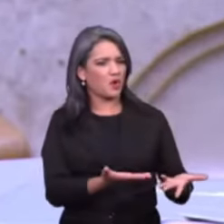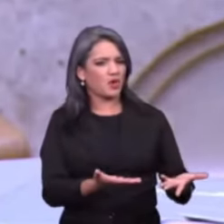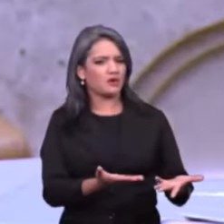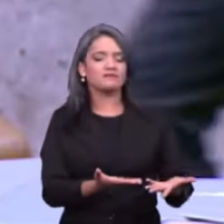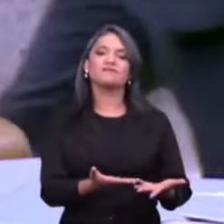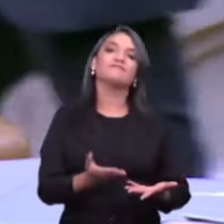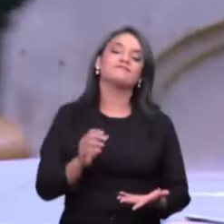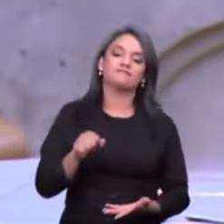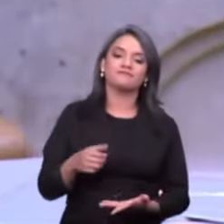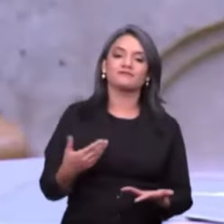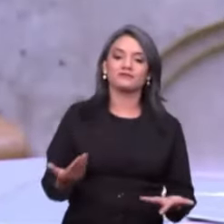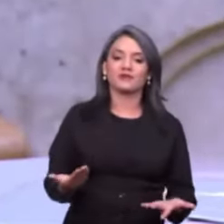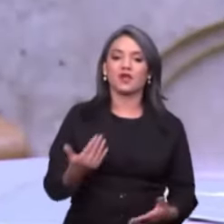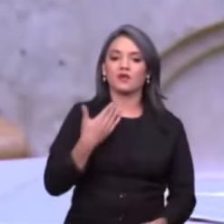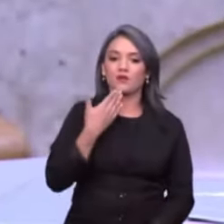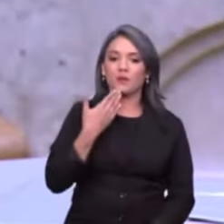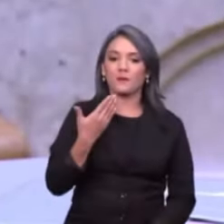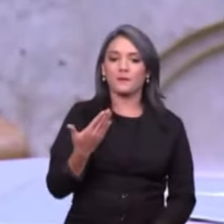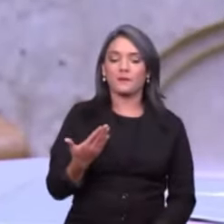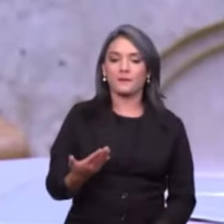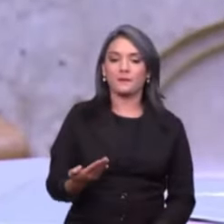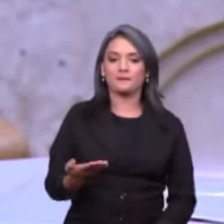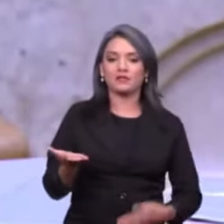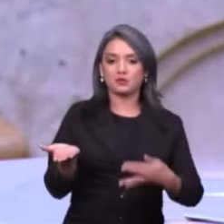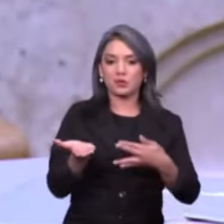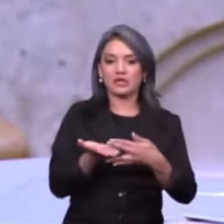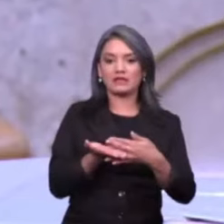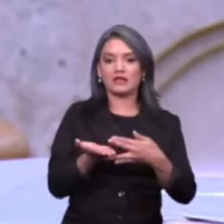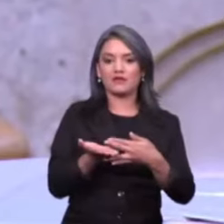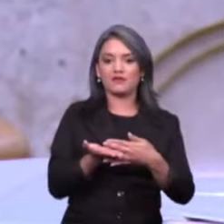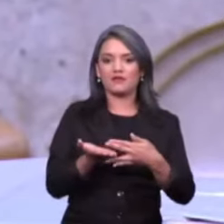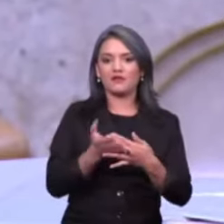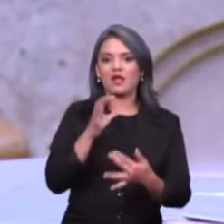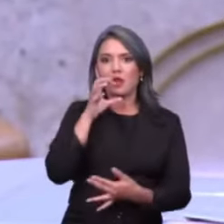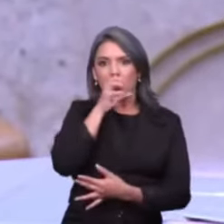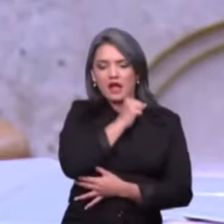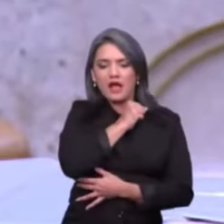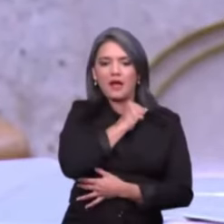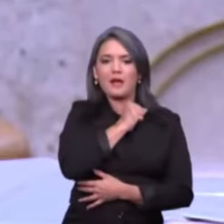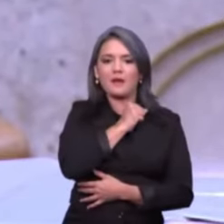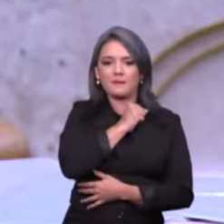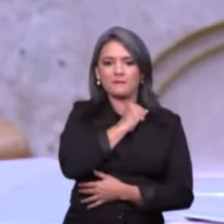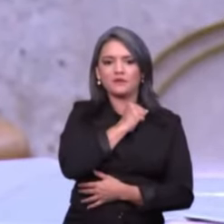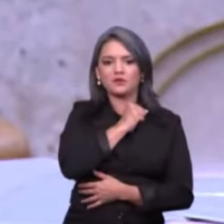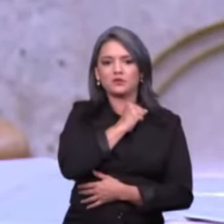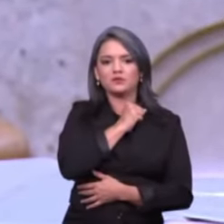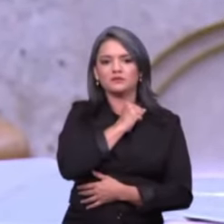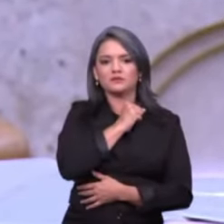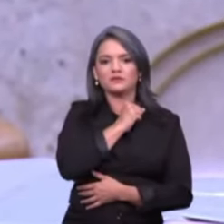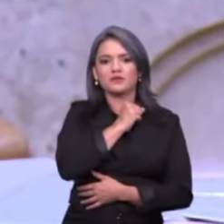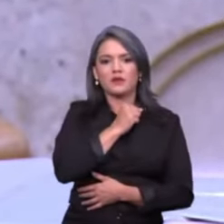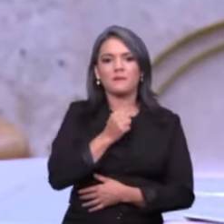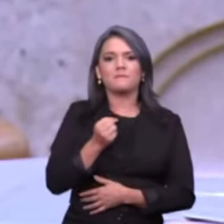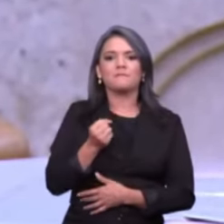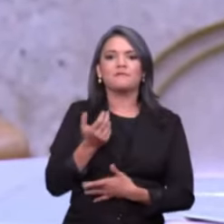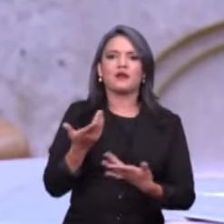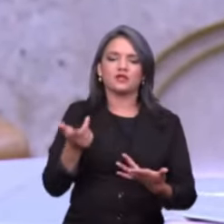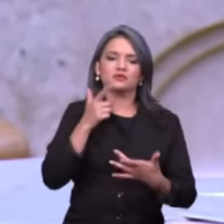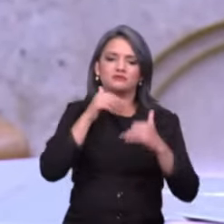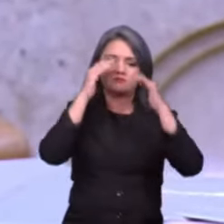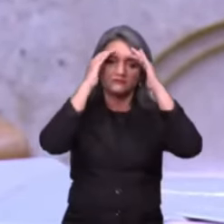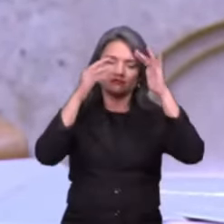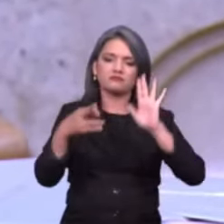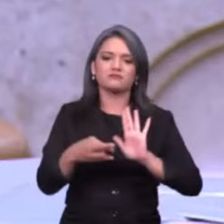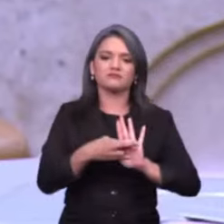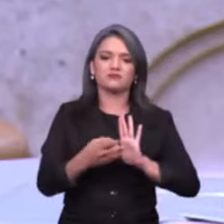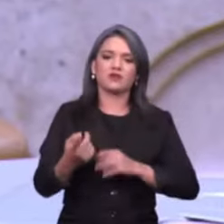Eu ia pedir aos colegas fazermos um intervalo tão breve quanto possível, ver se nós conseguimos ser regimentais e voltamos com o voto